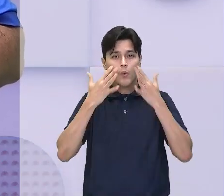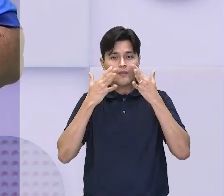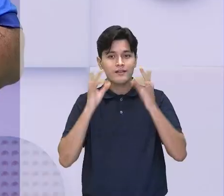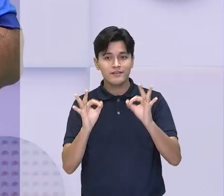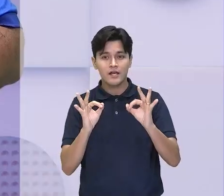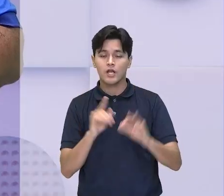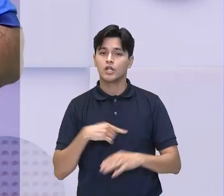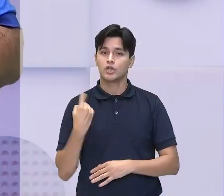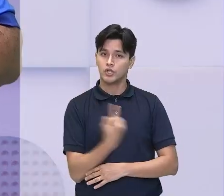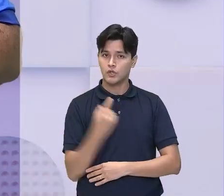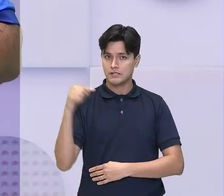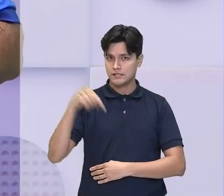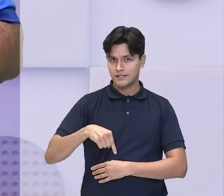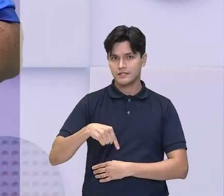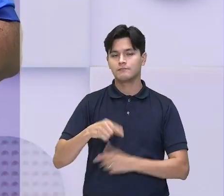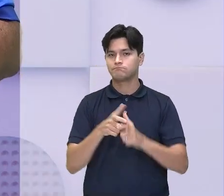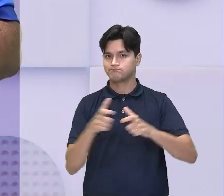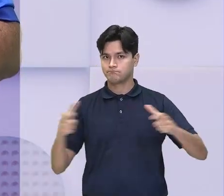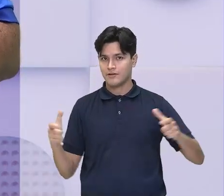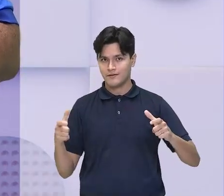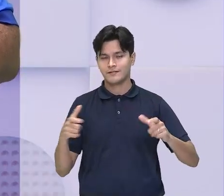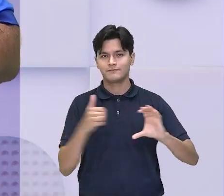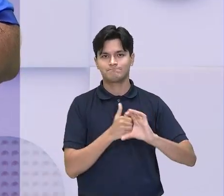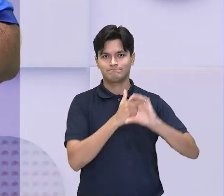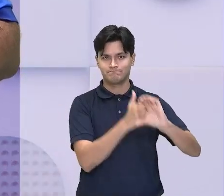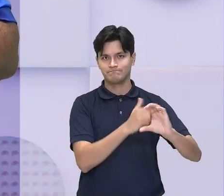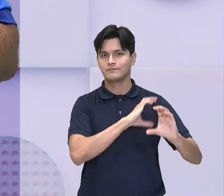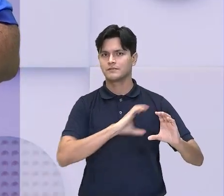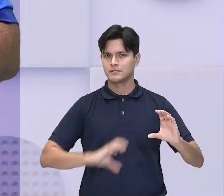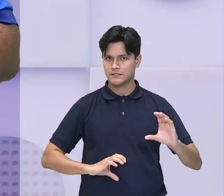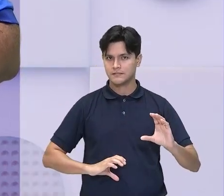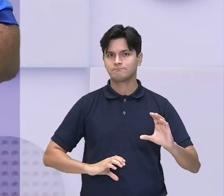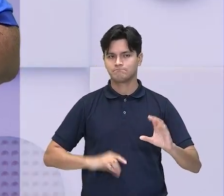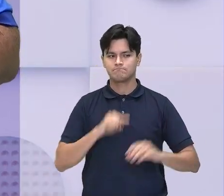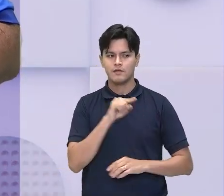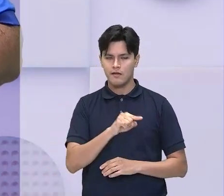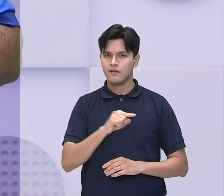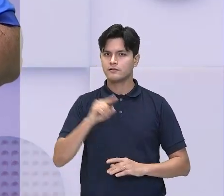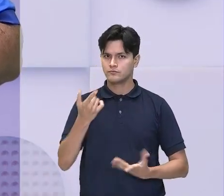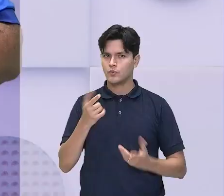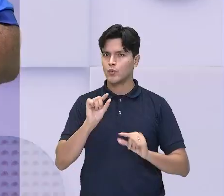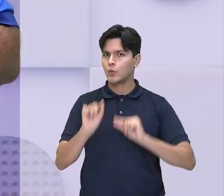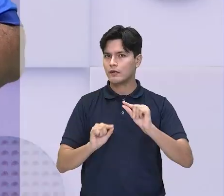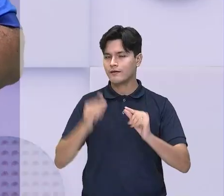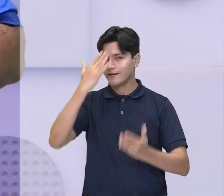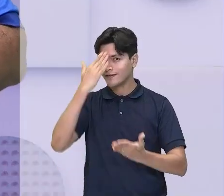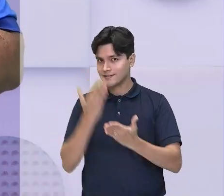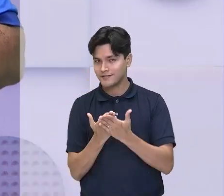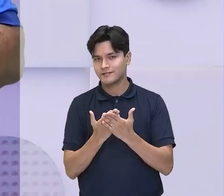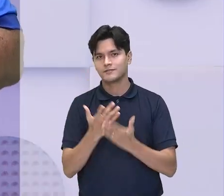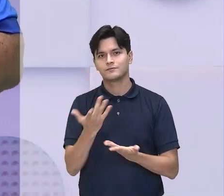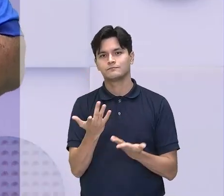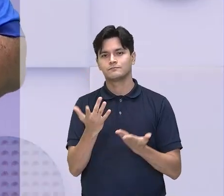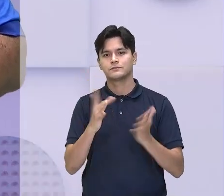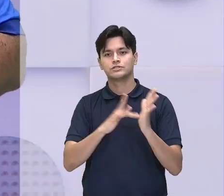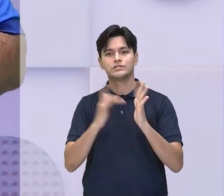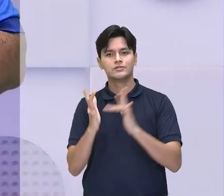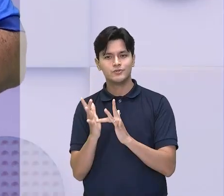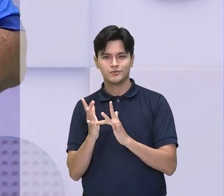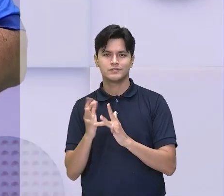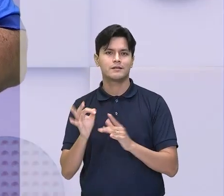maioria cristã, que diz que acredita em Jesus e acredita em Deus e outras coisas. Mas quantas pessoas passam fome na